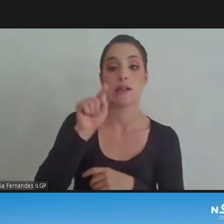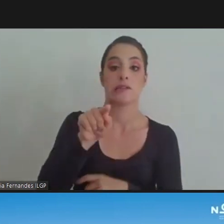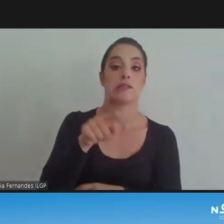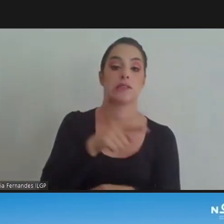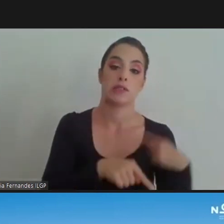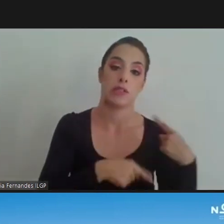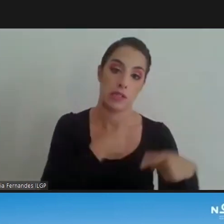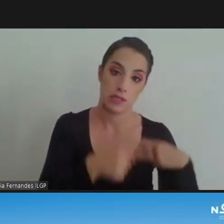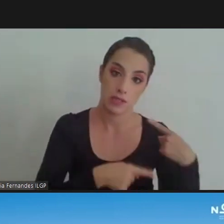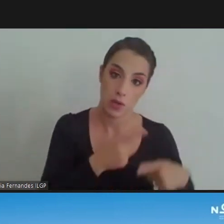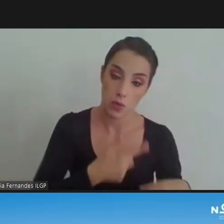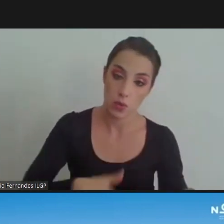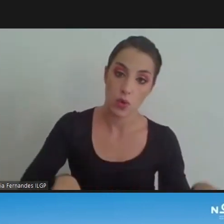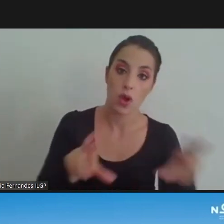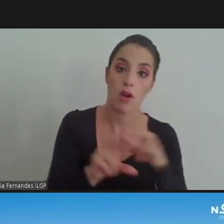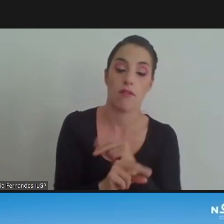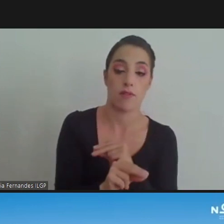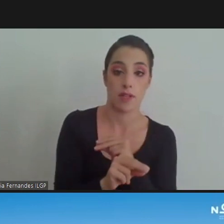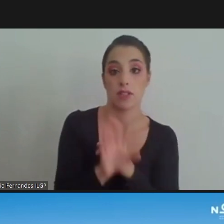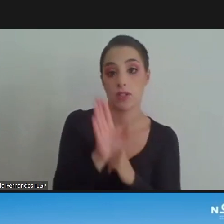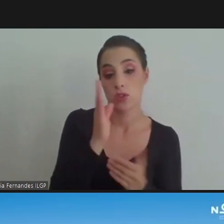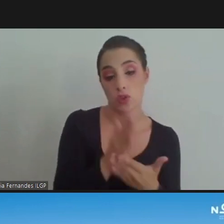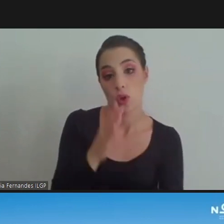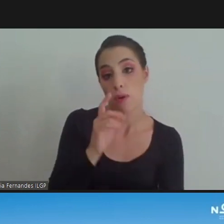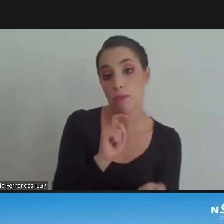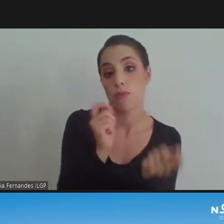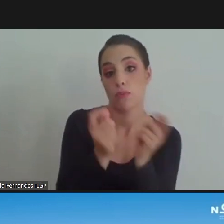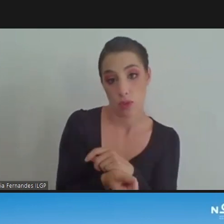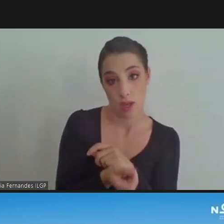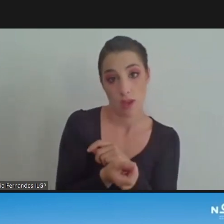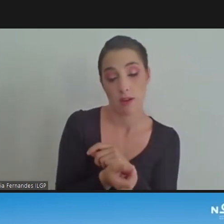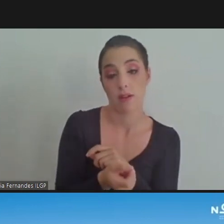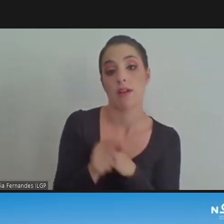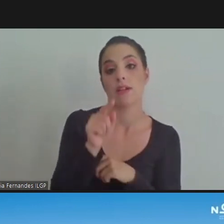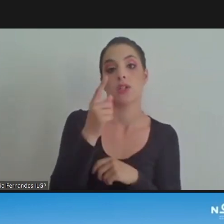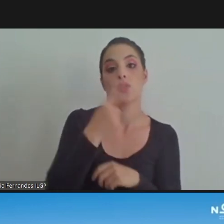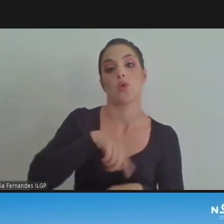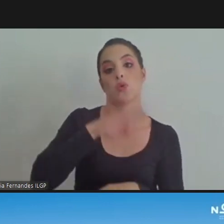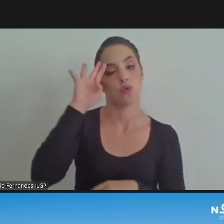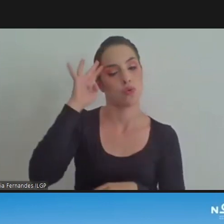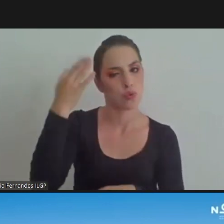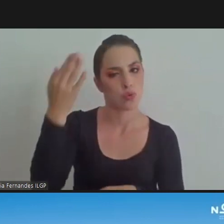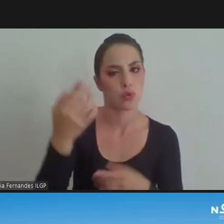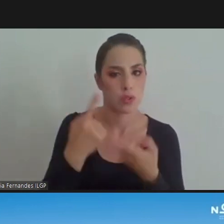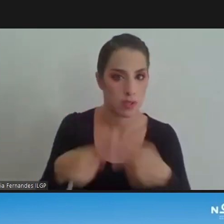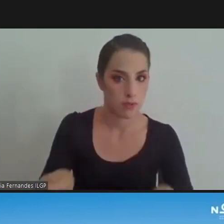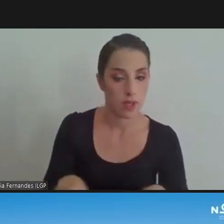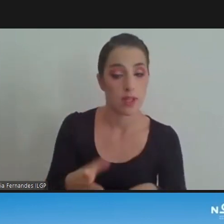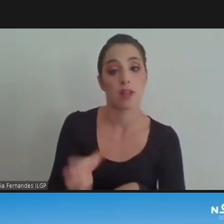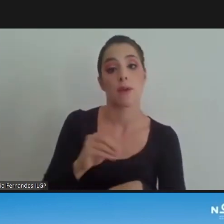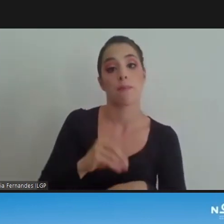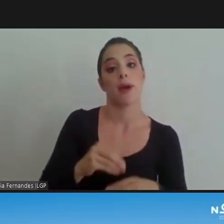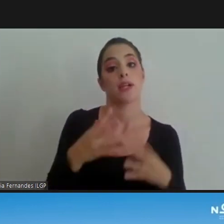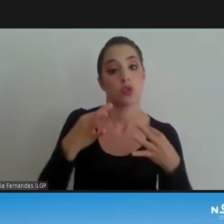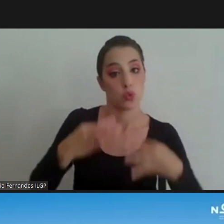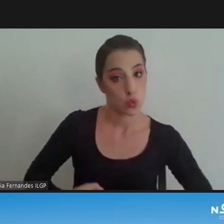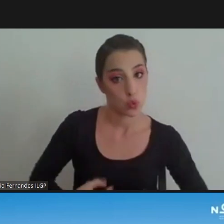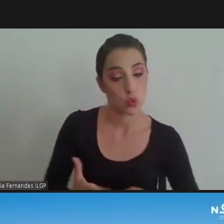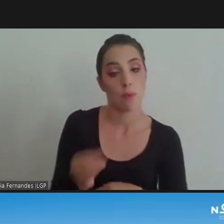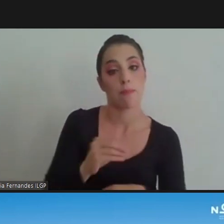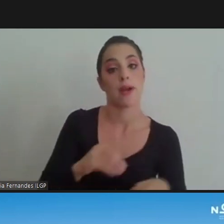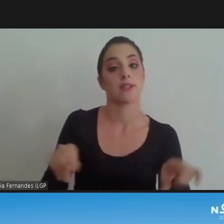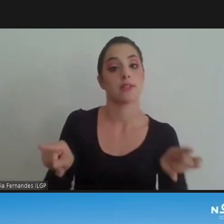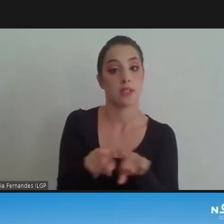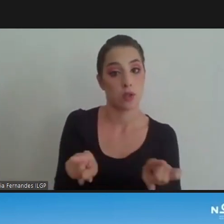geração teremos um futuro diferente, um futuro mais justo, mais igualitário, e que os serviços